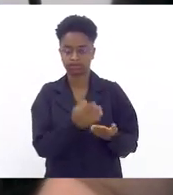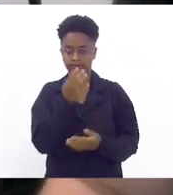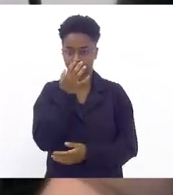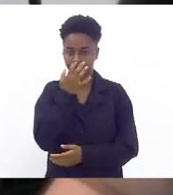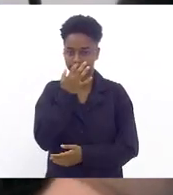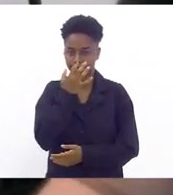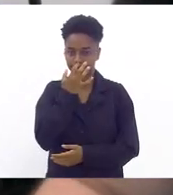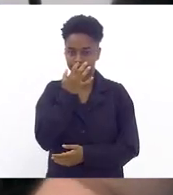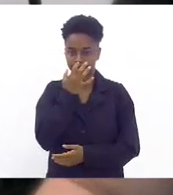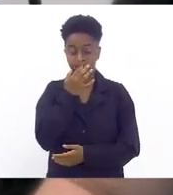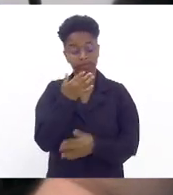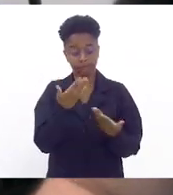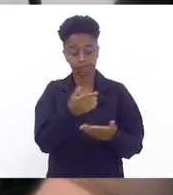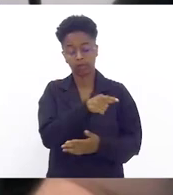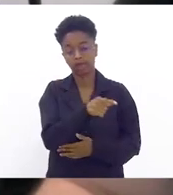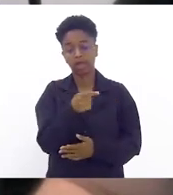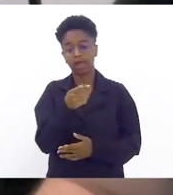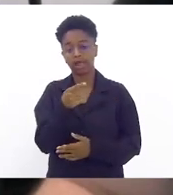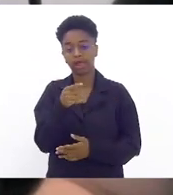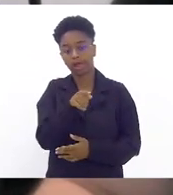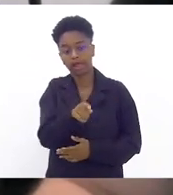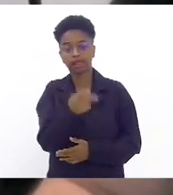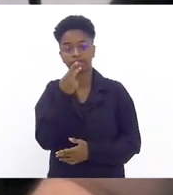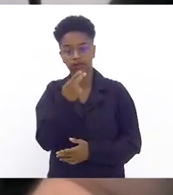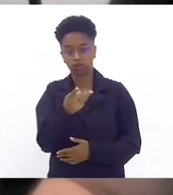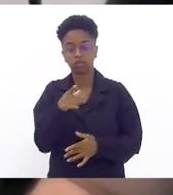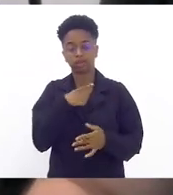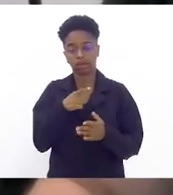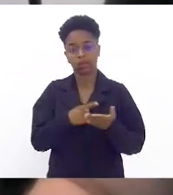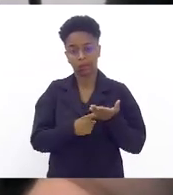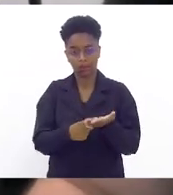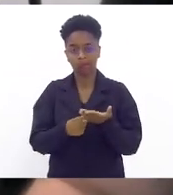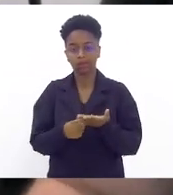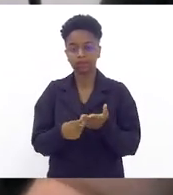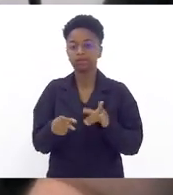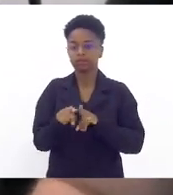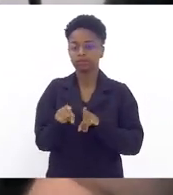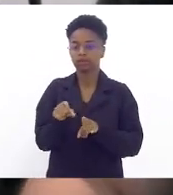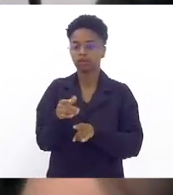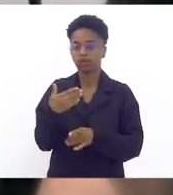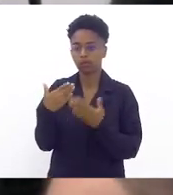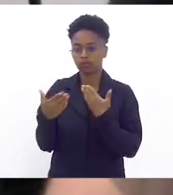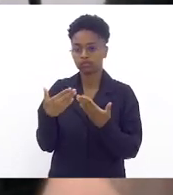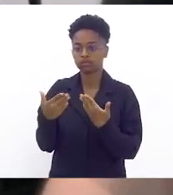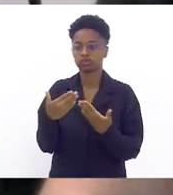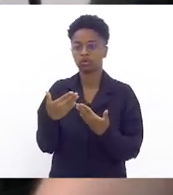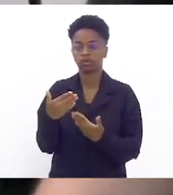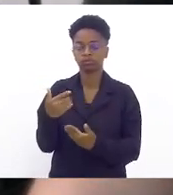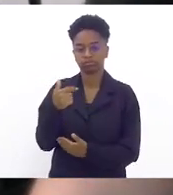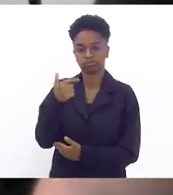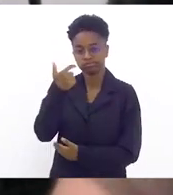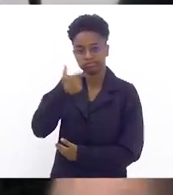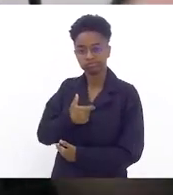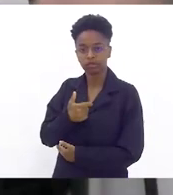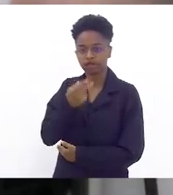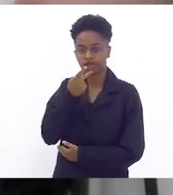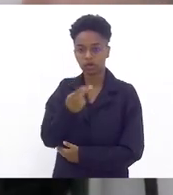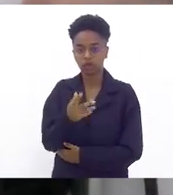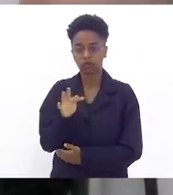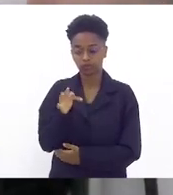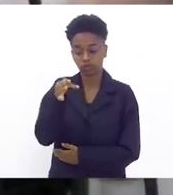Então ela se comprometeu com a deputada Verônica Lima que no futuro próximo